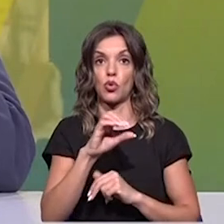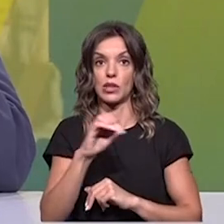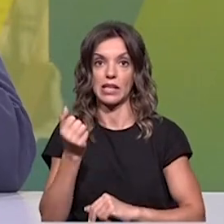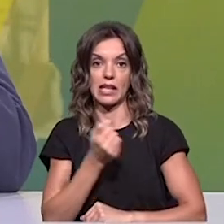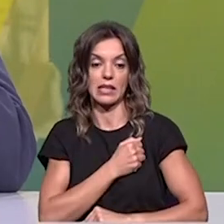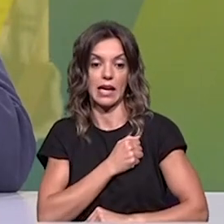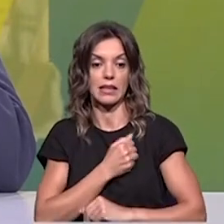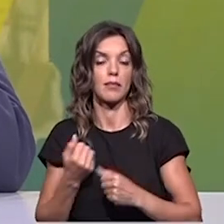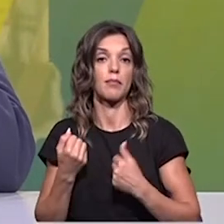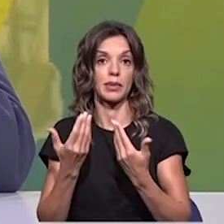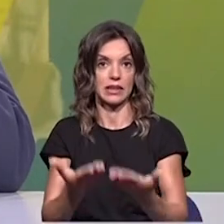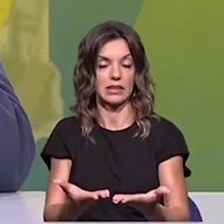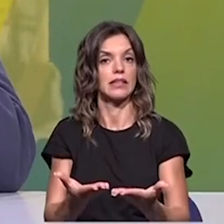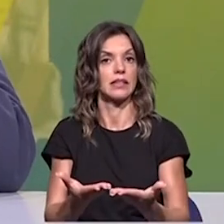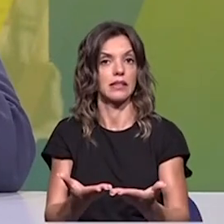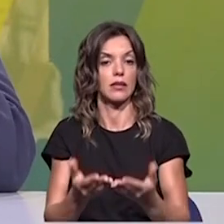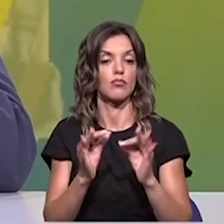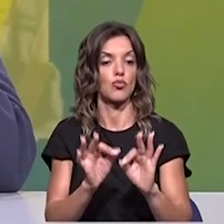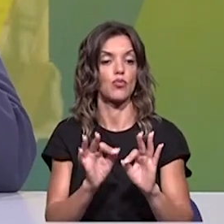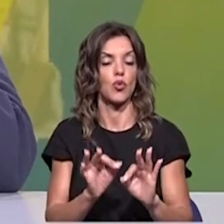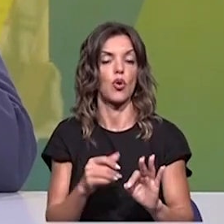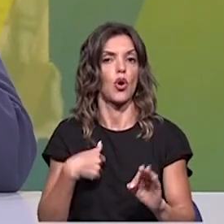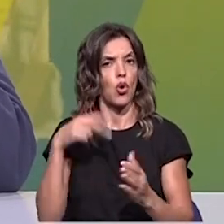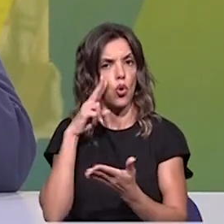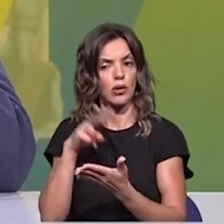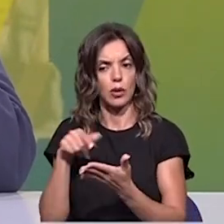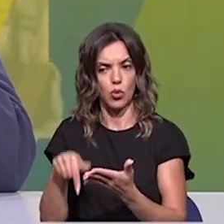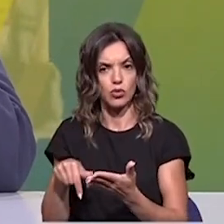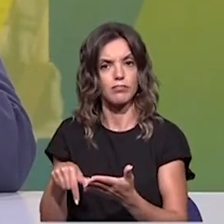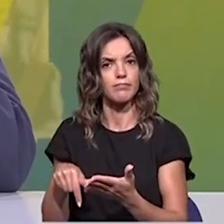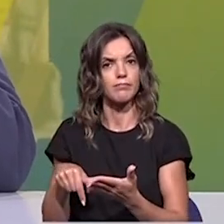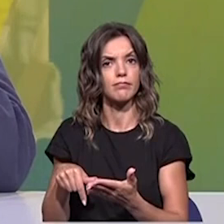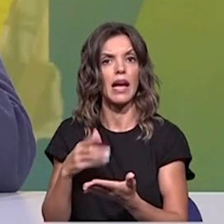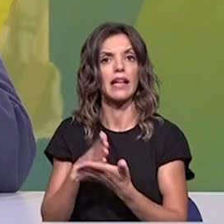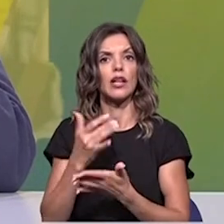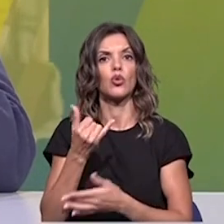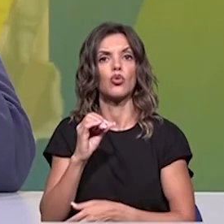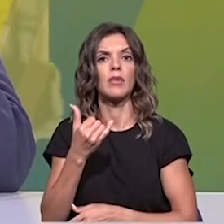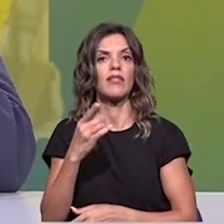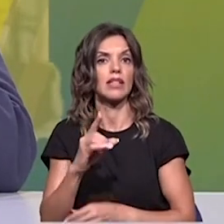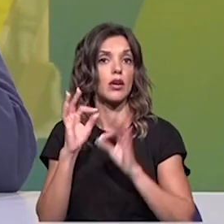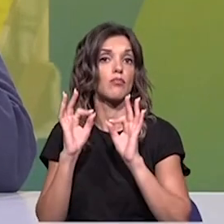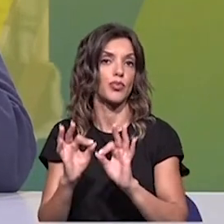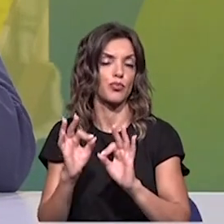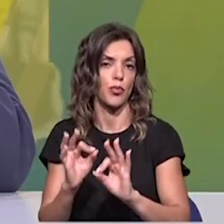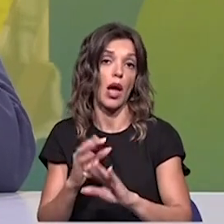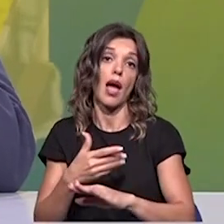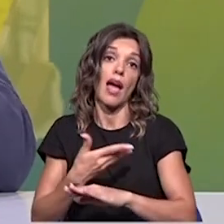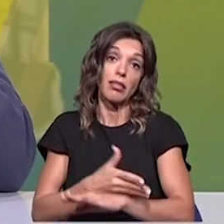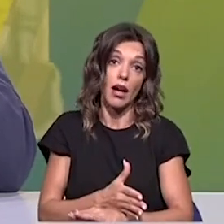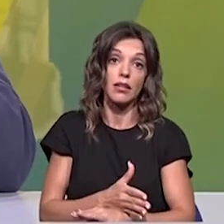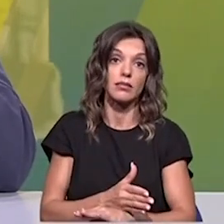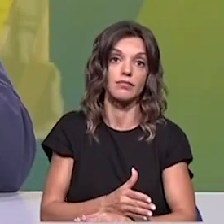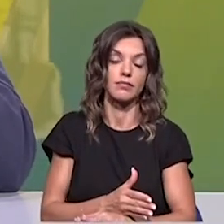que são apresentadas por exemplo vão ser tal vão estar prontos ainda hoje li sobre esse até 2027 Ah vai tarde é dinheiro